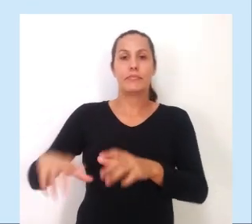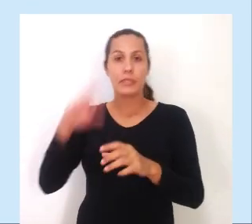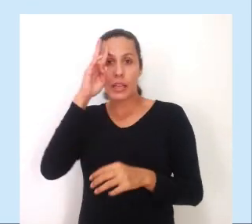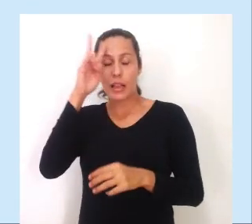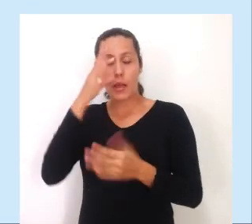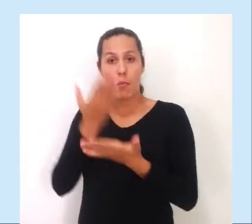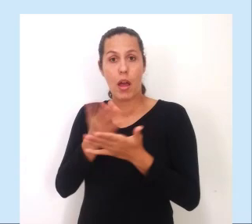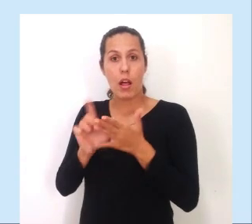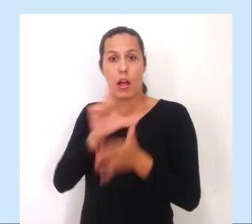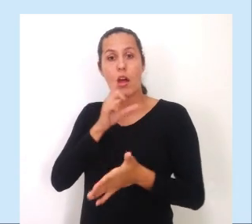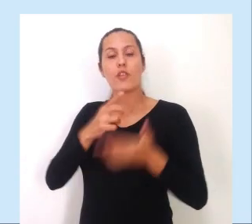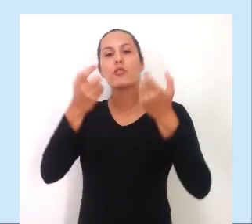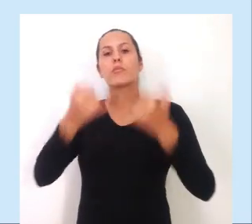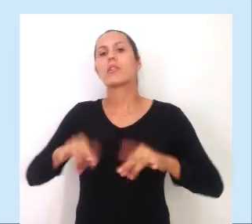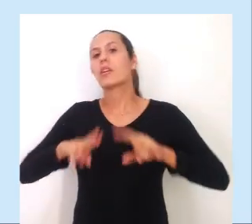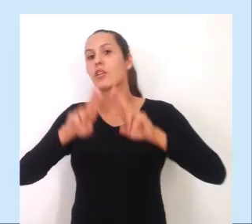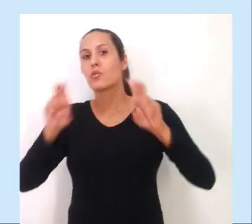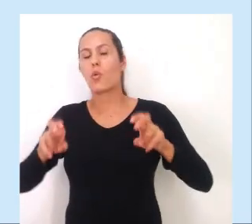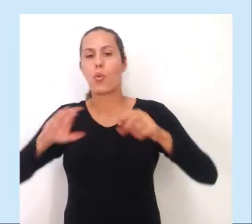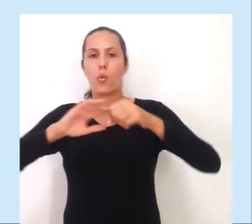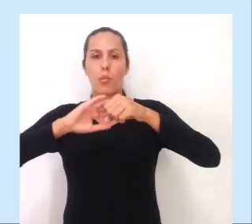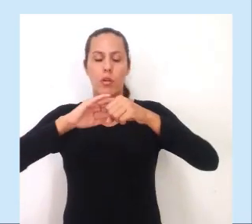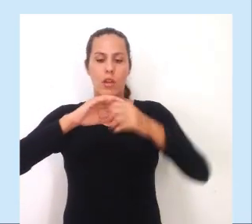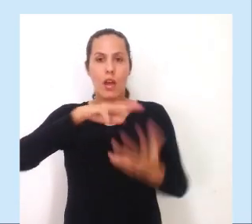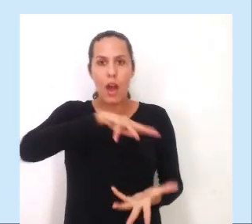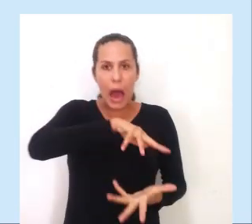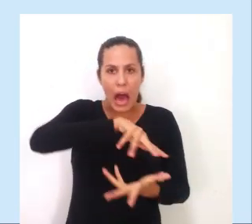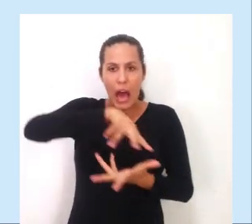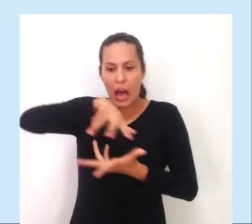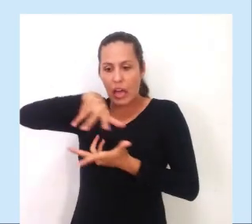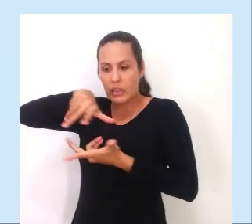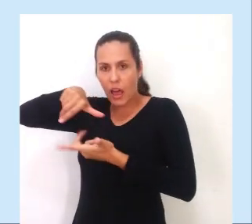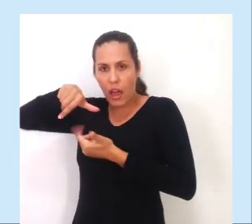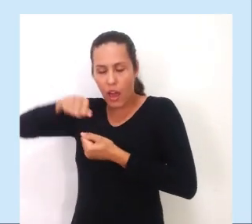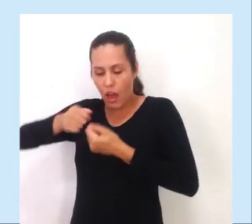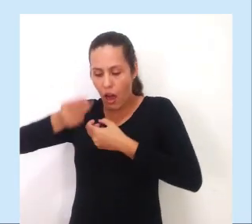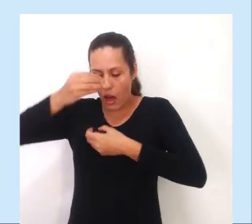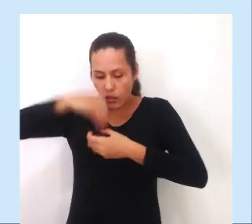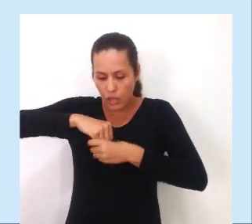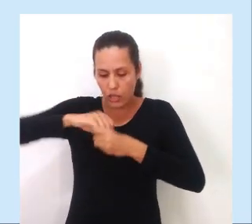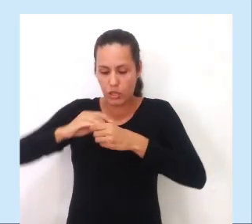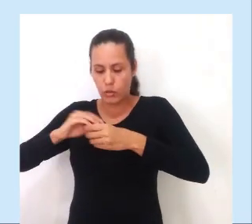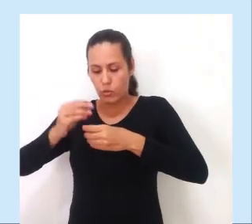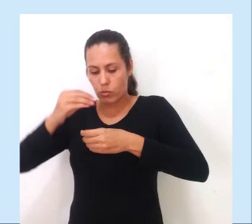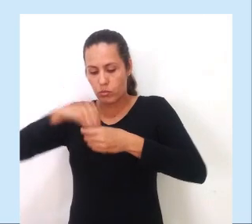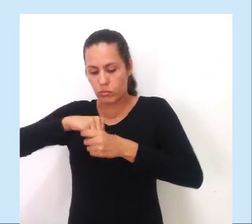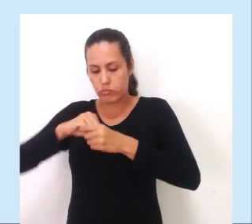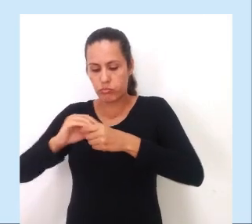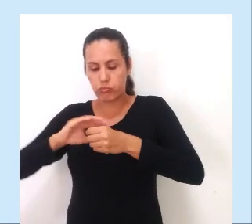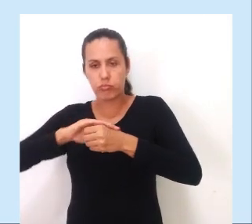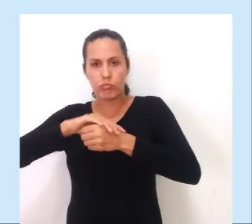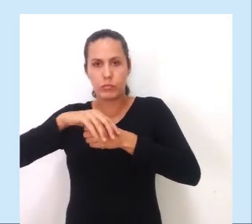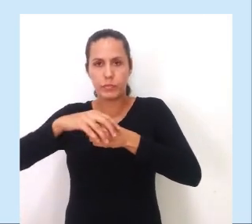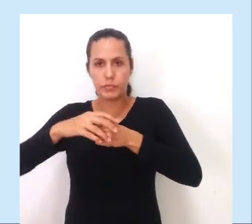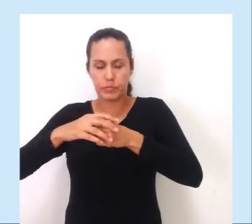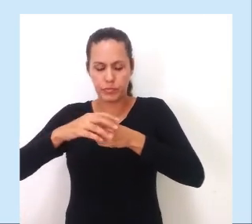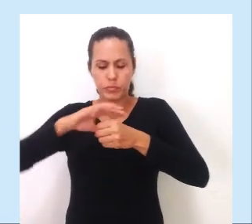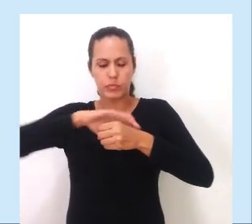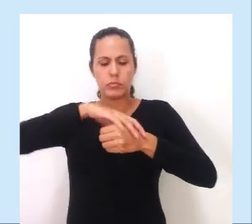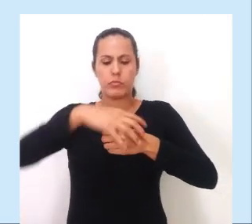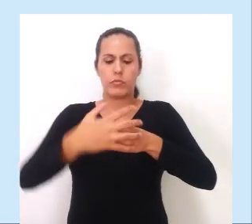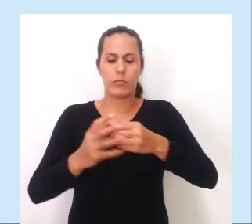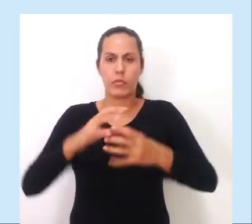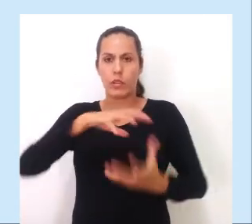da Terra. Né? Só fazendo uma revisão. Quando se fala das camadas da Terra, a gente tem ali a crosta terrestre, que é a